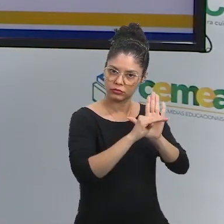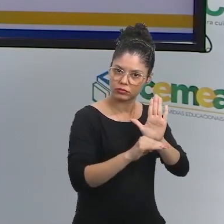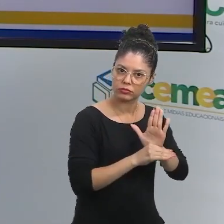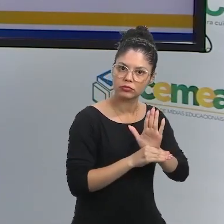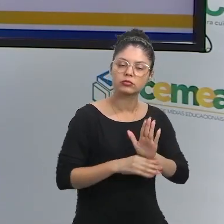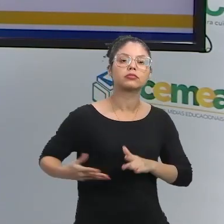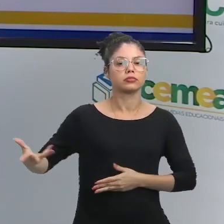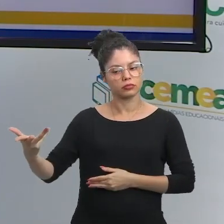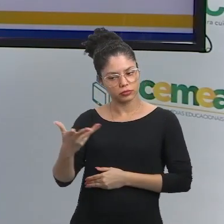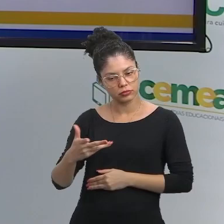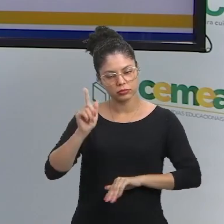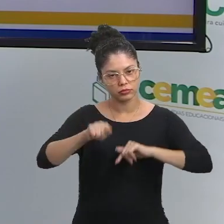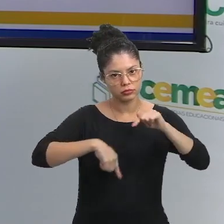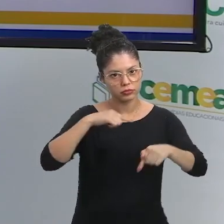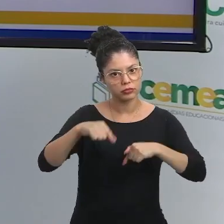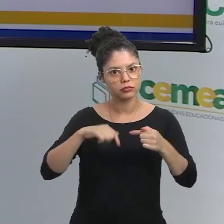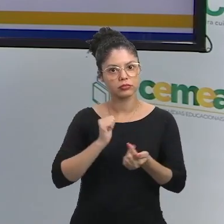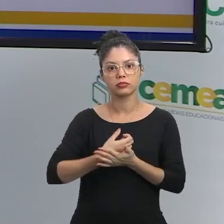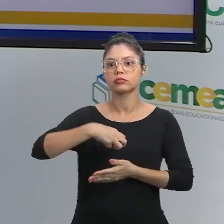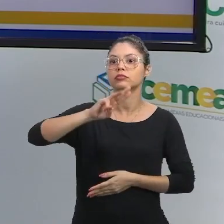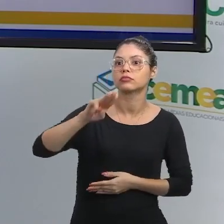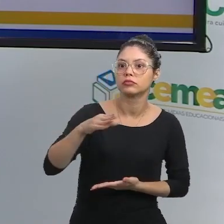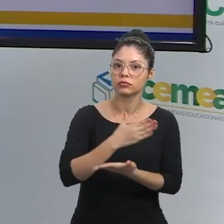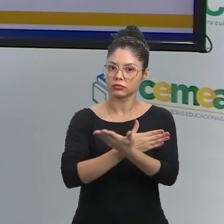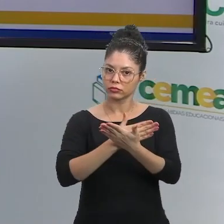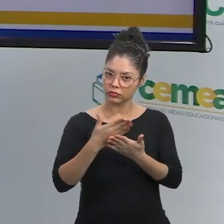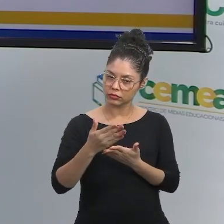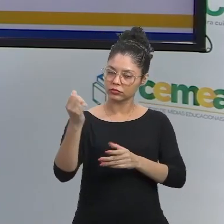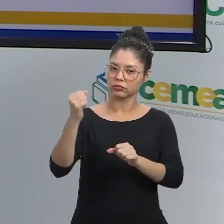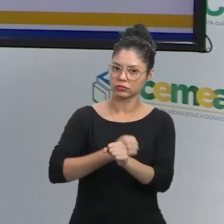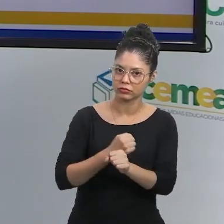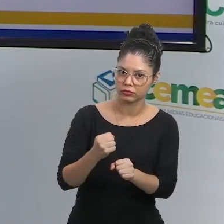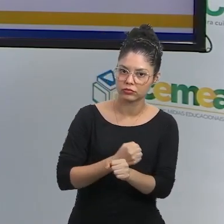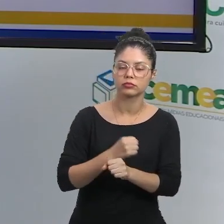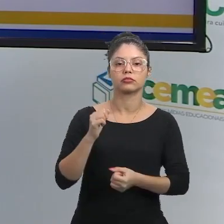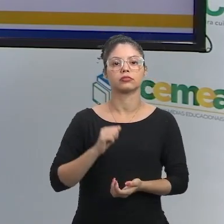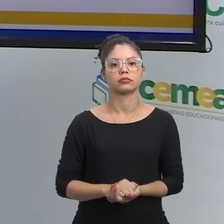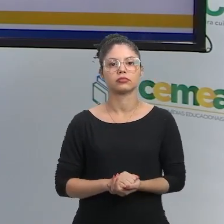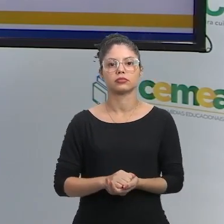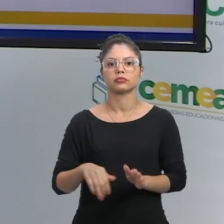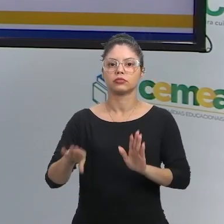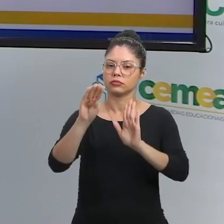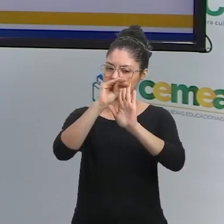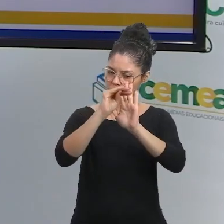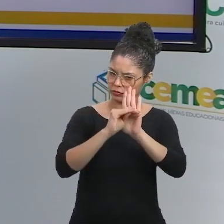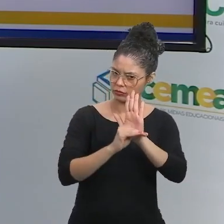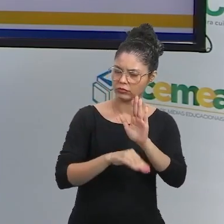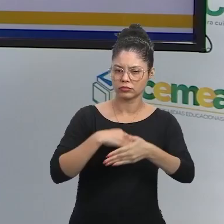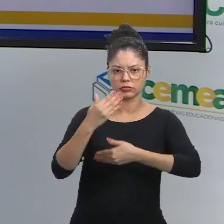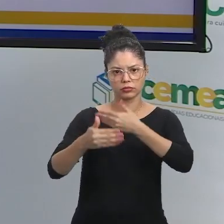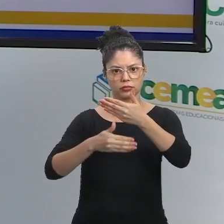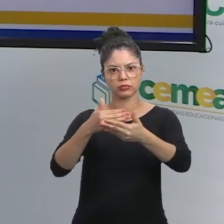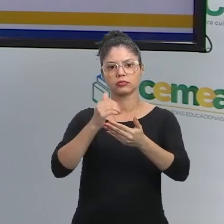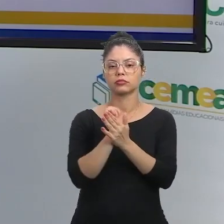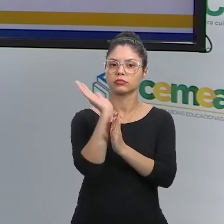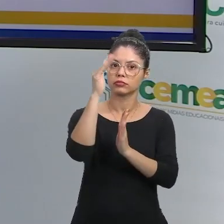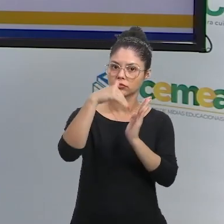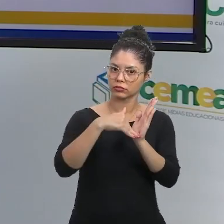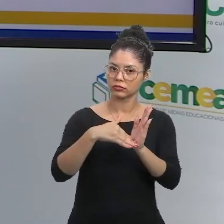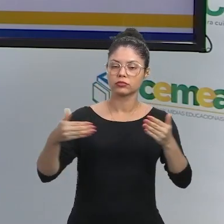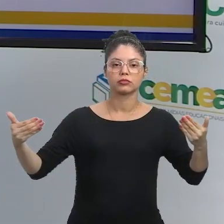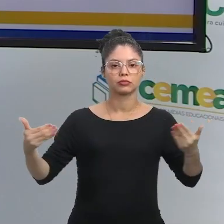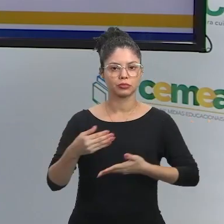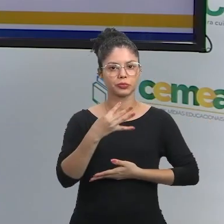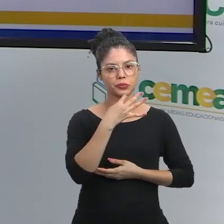que é o básico da química. Quem foi que começou a construir, elucidar esses modelos, qual foi a evolução, até chegar no modelo